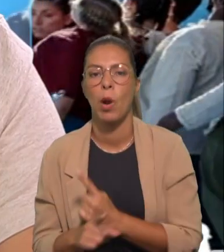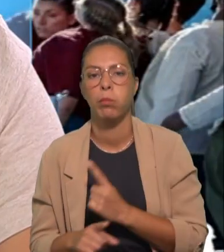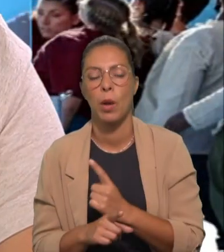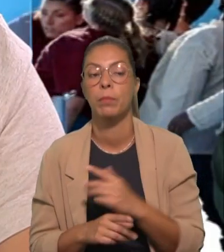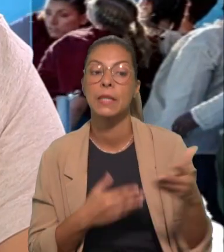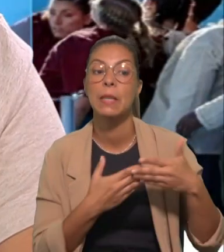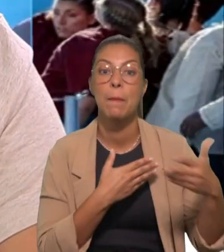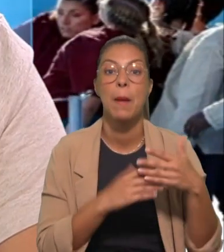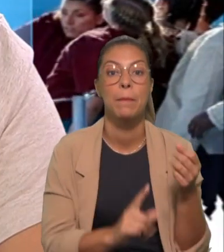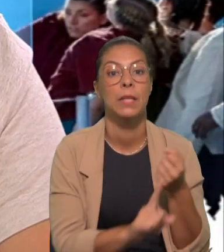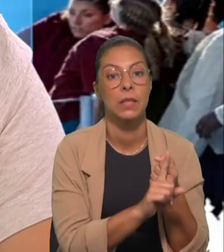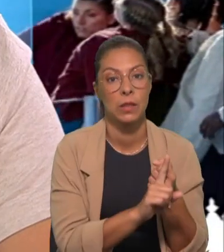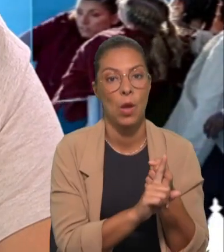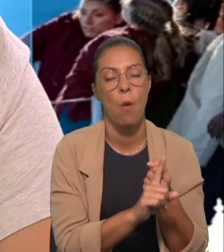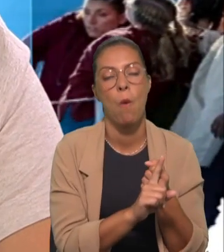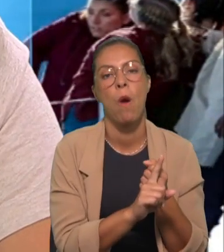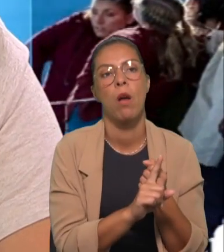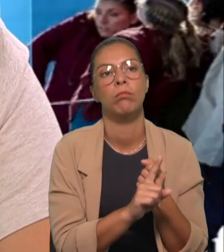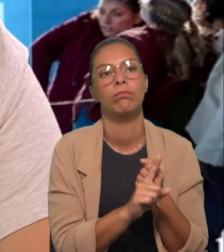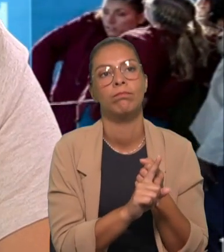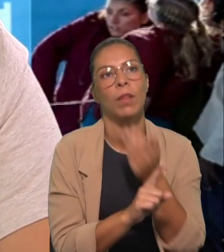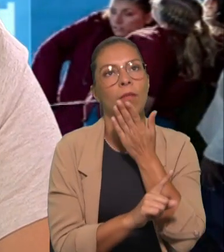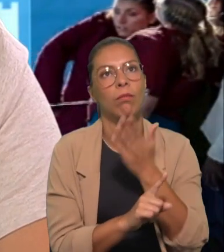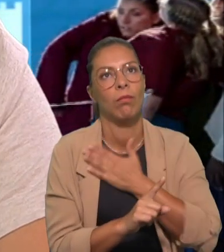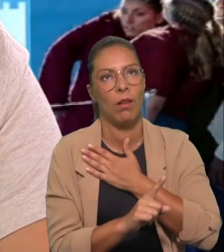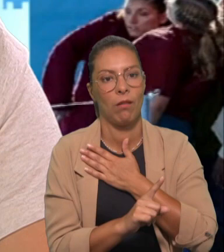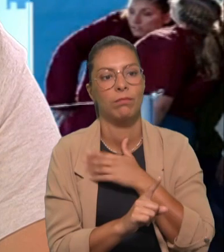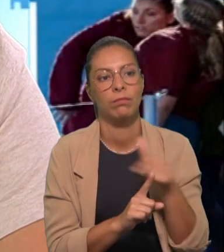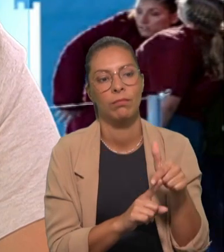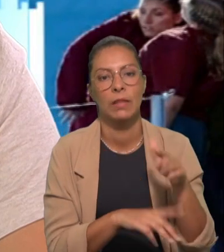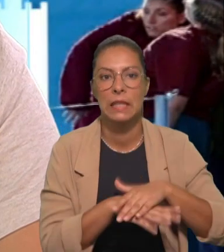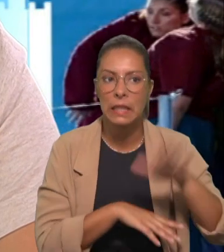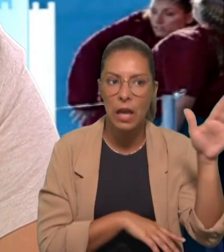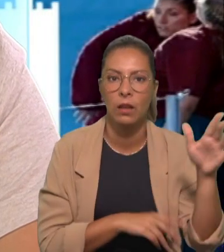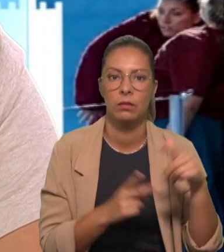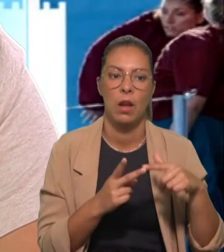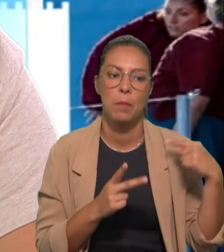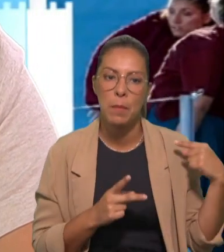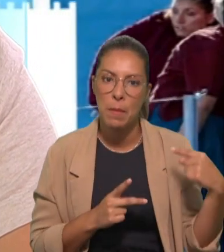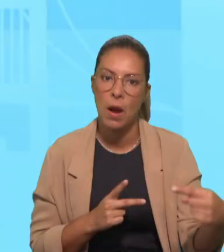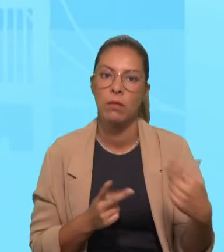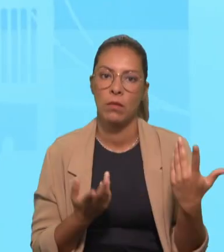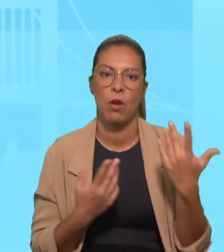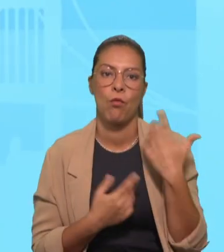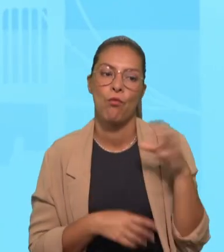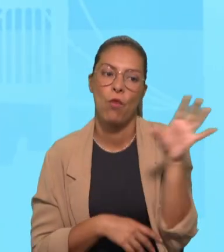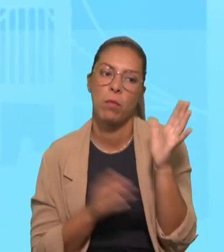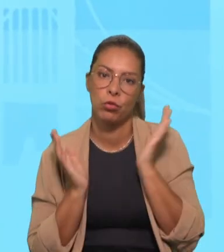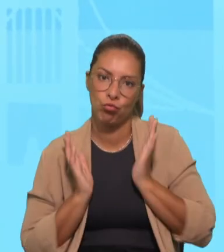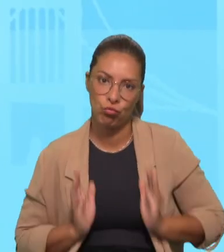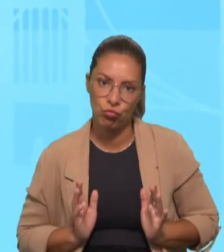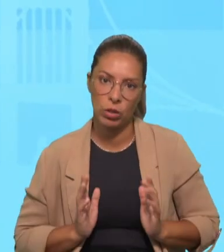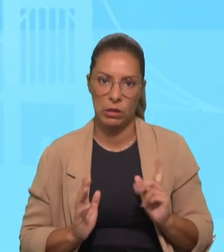sem dúvida, é algo que nos transmite esta saída do dia-a-dia. É uma forma de descansar também. Sim, sem